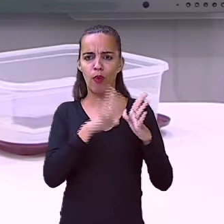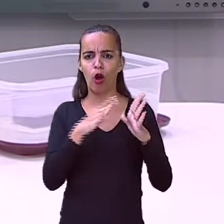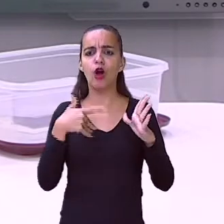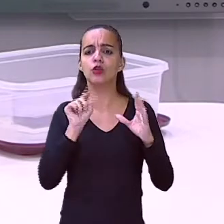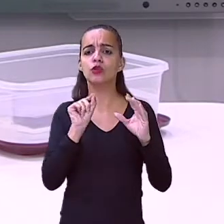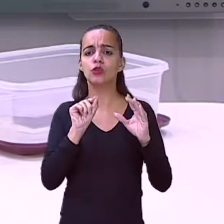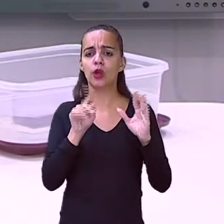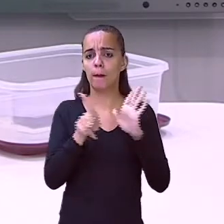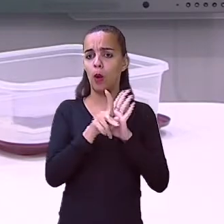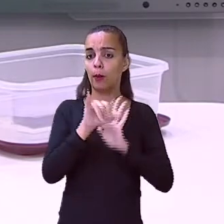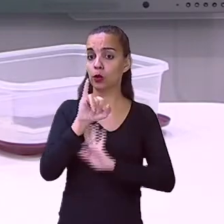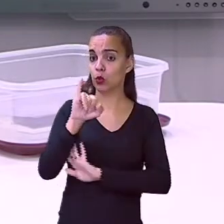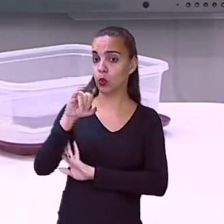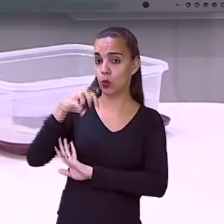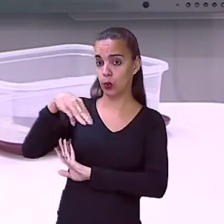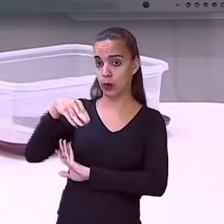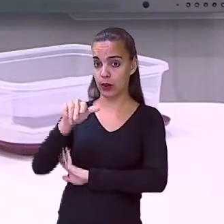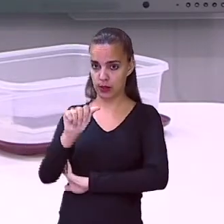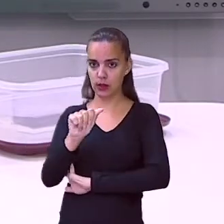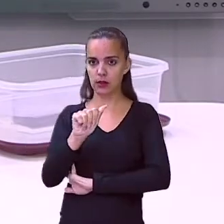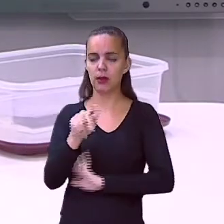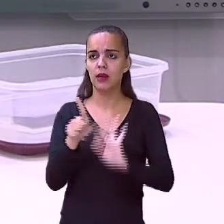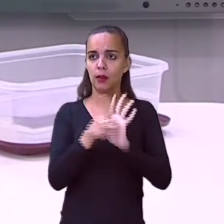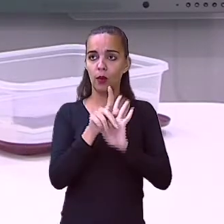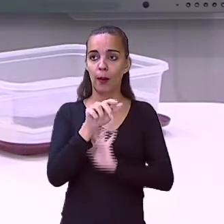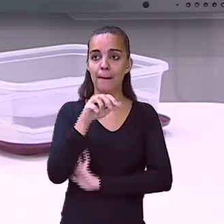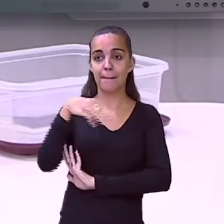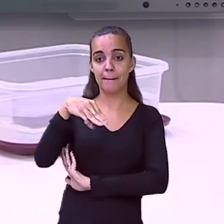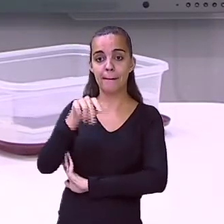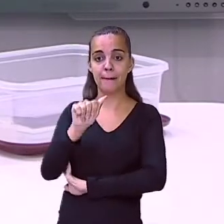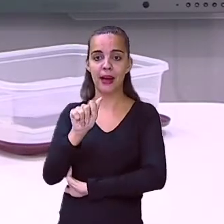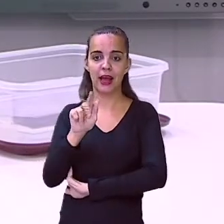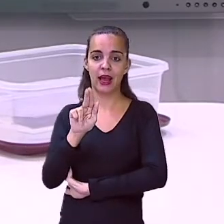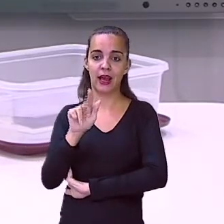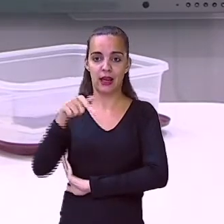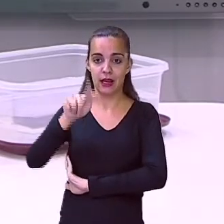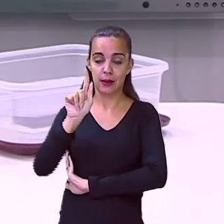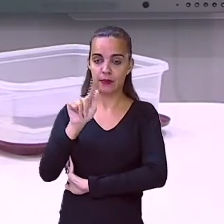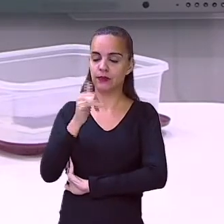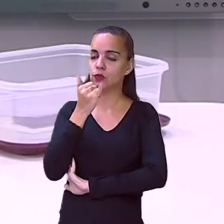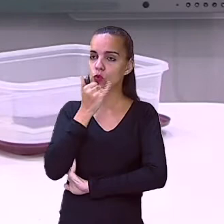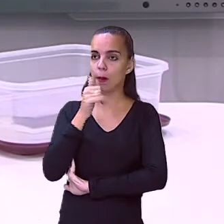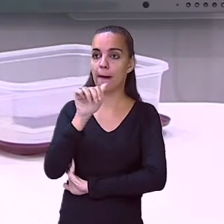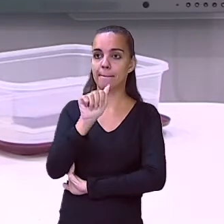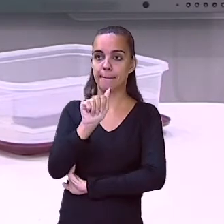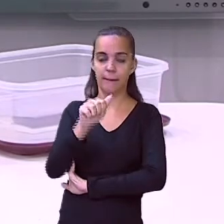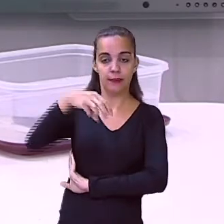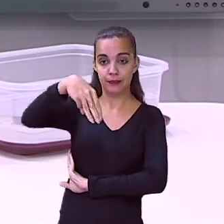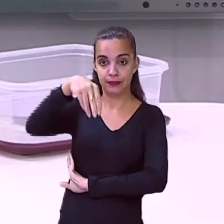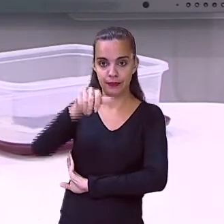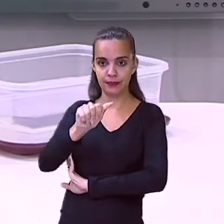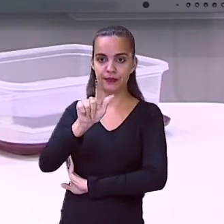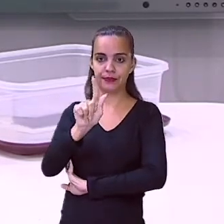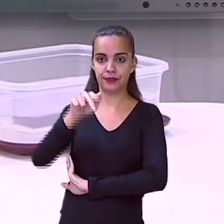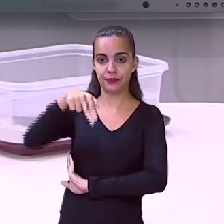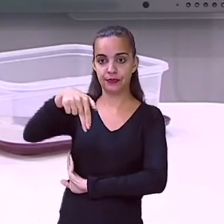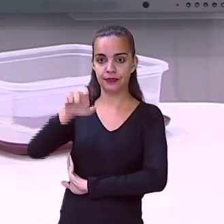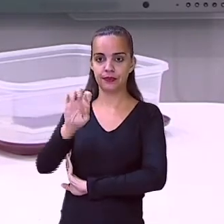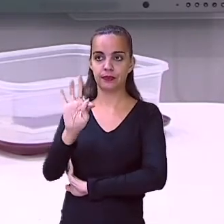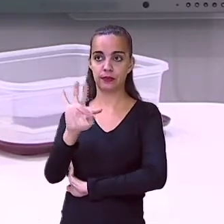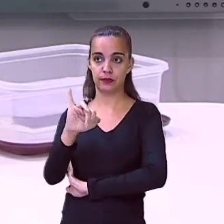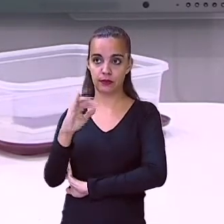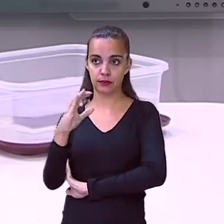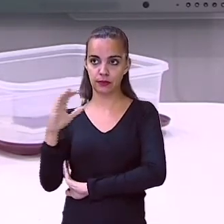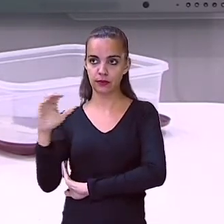separação magnética. Tá? Eu tirei os alfinetes aqui da areia. Muito bem.